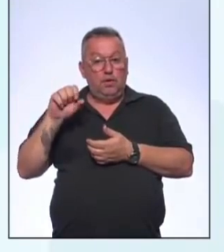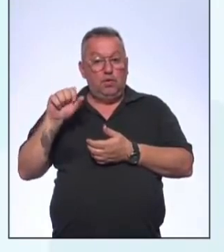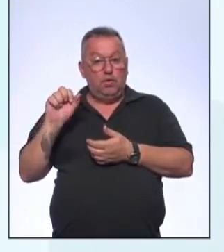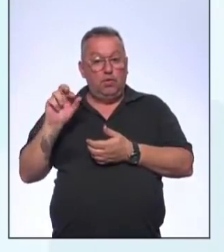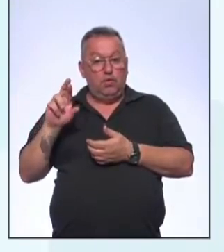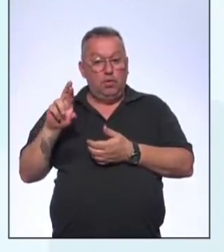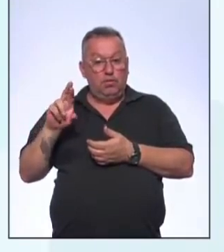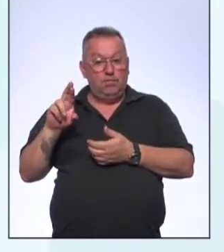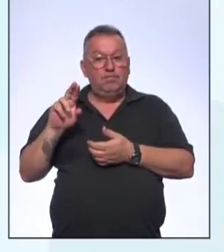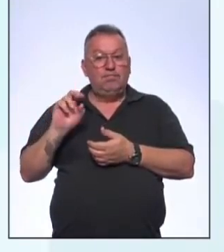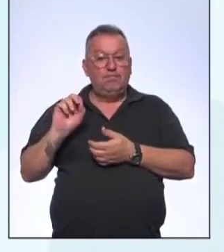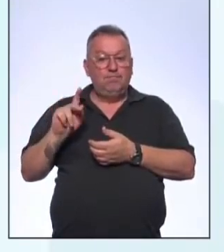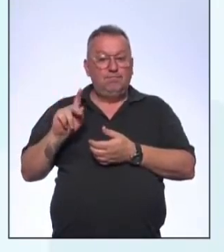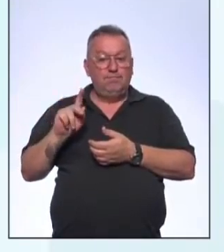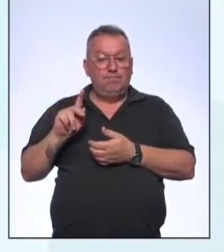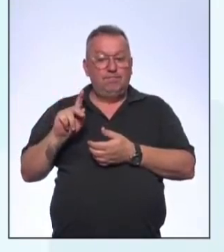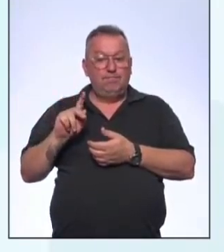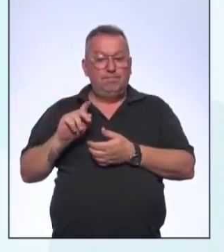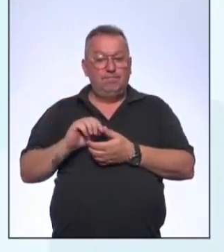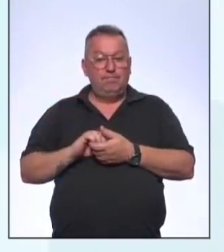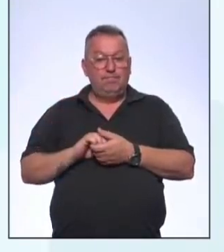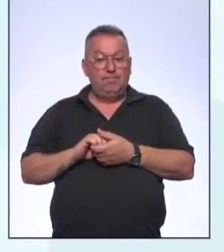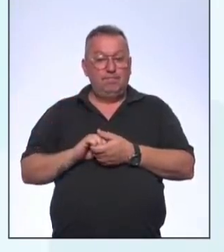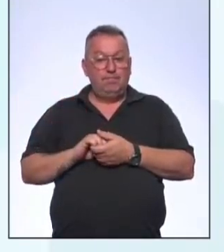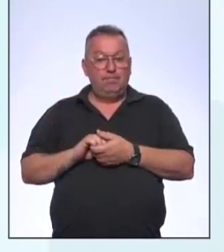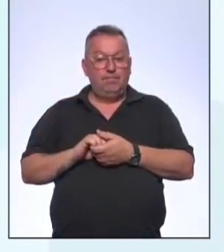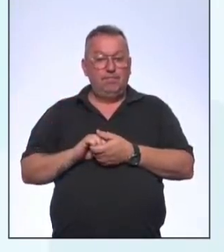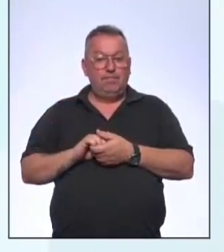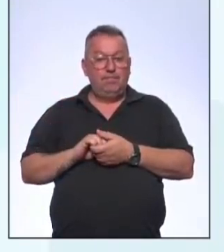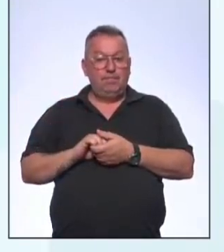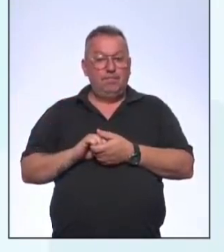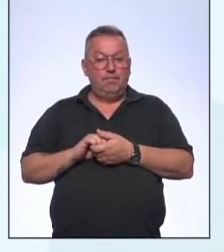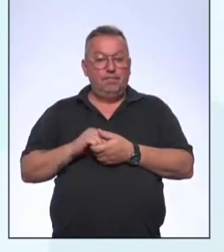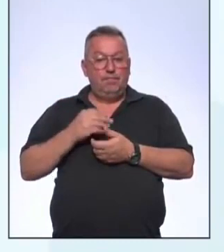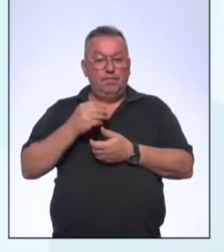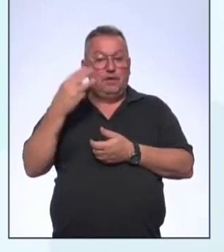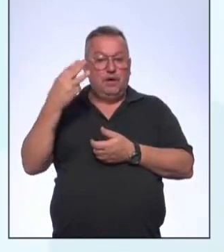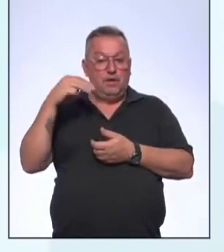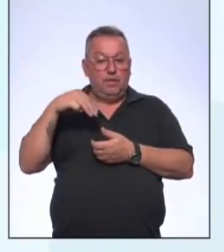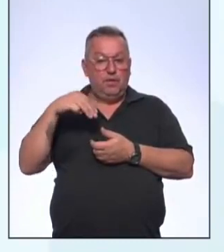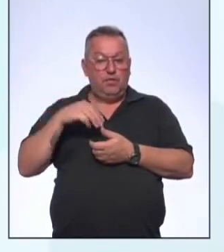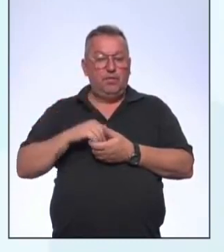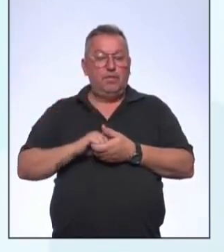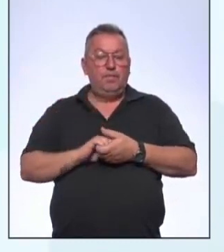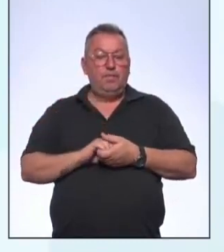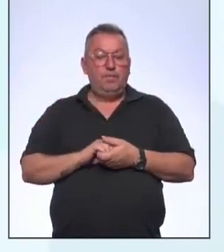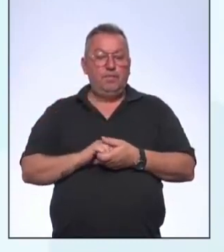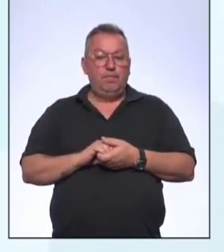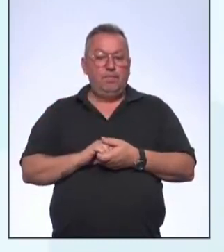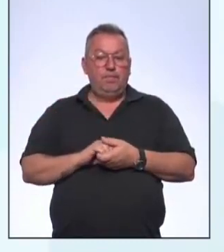é essa, o que são neurotransmissores? Ok? Daí 3 minutinhos, por favor.